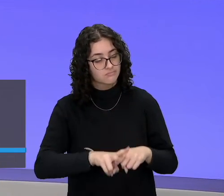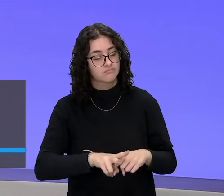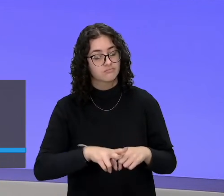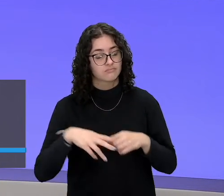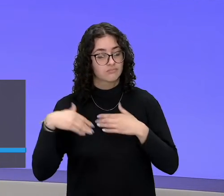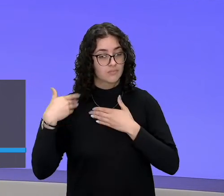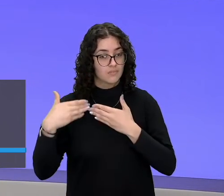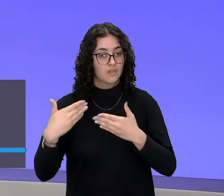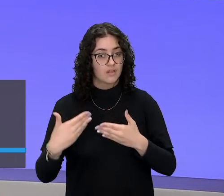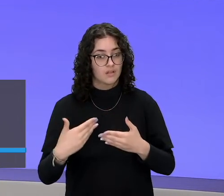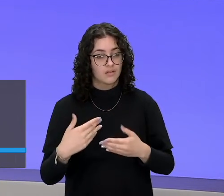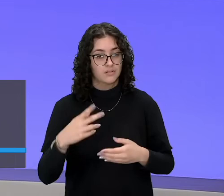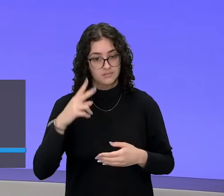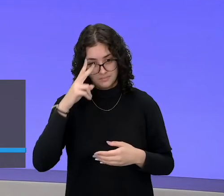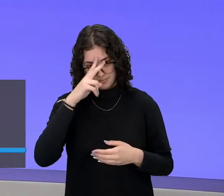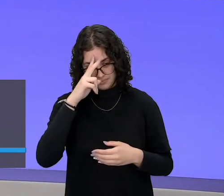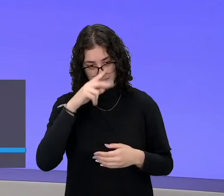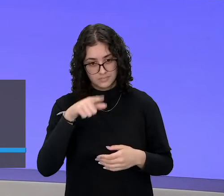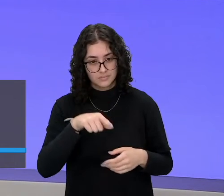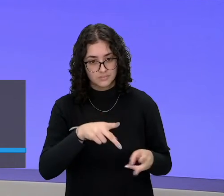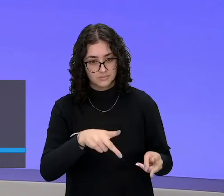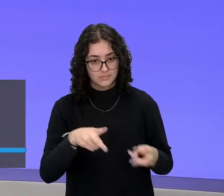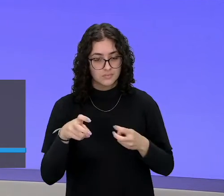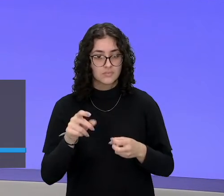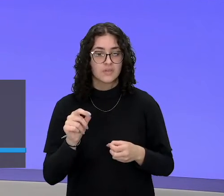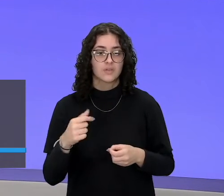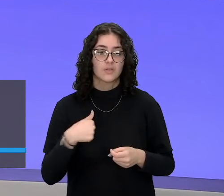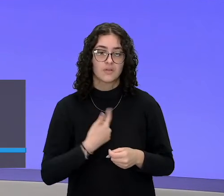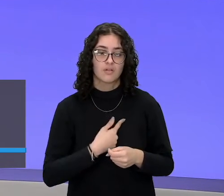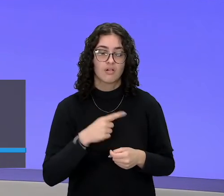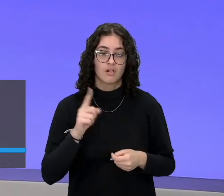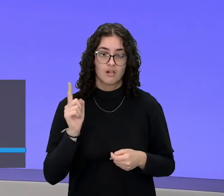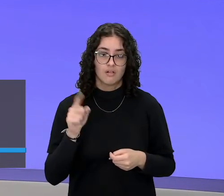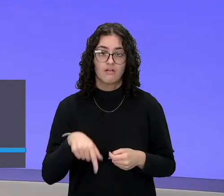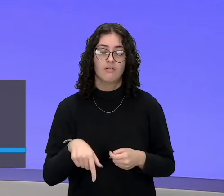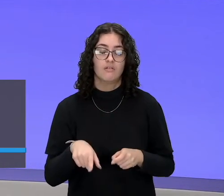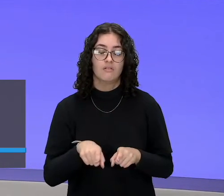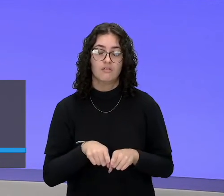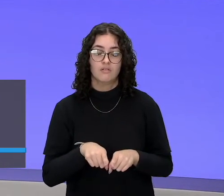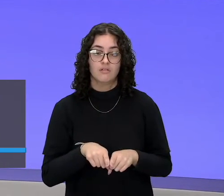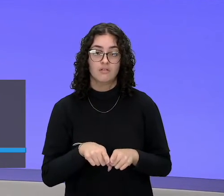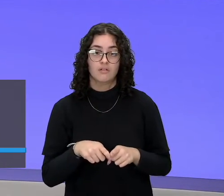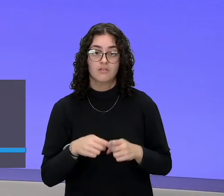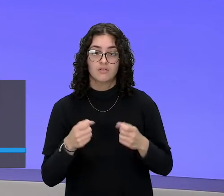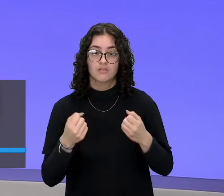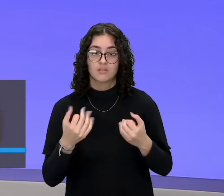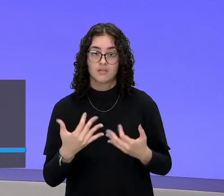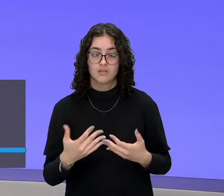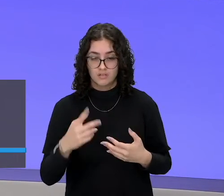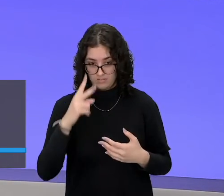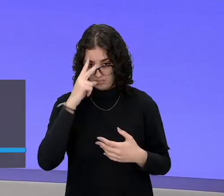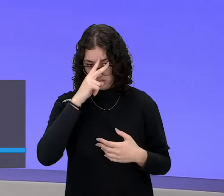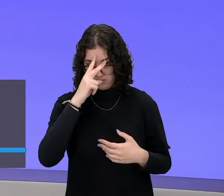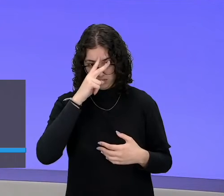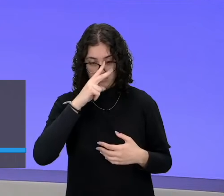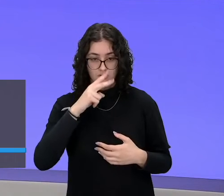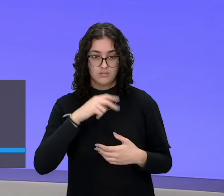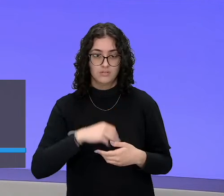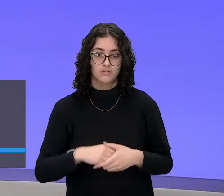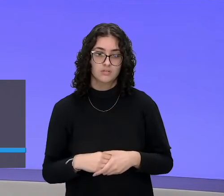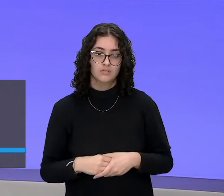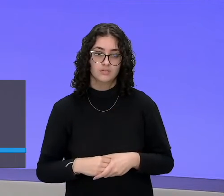tradição, a história. A gente consegue identificar quem somos, a gente consegue contar um pouco das histórias, né, que foram